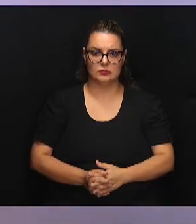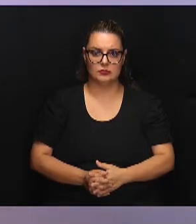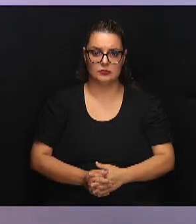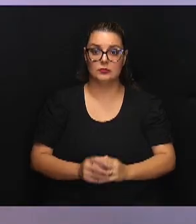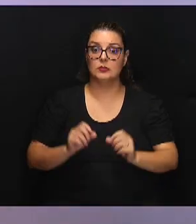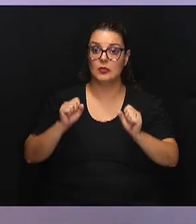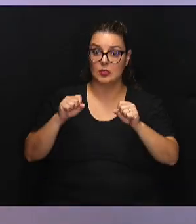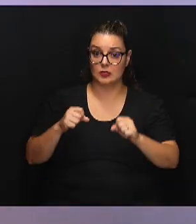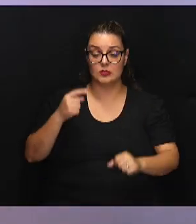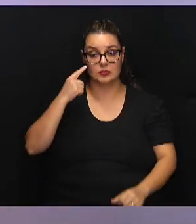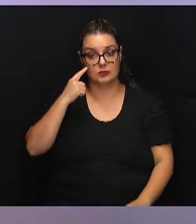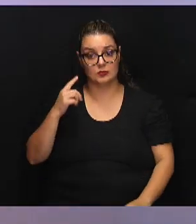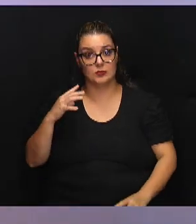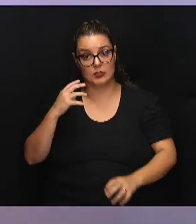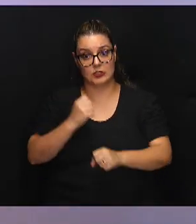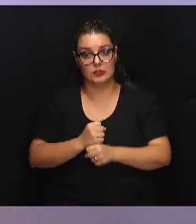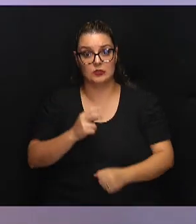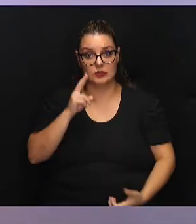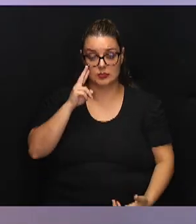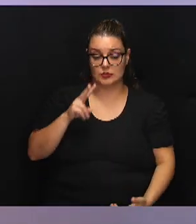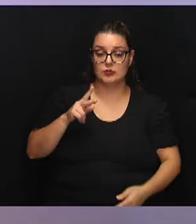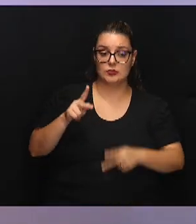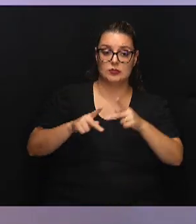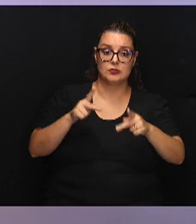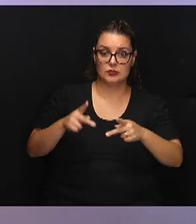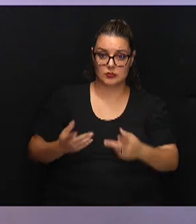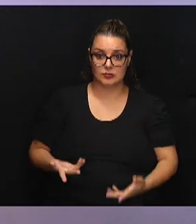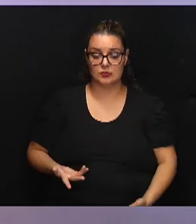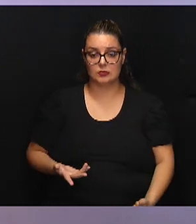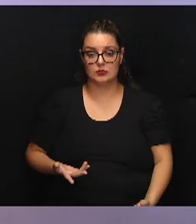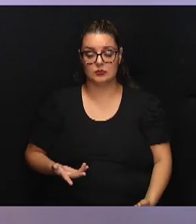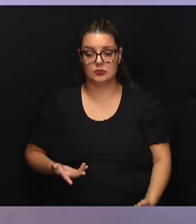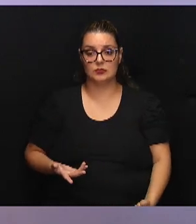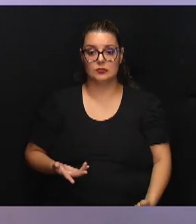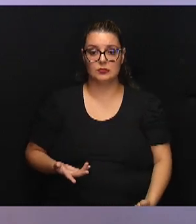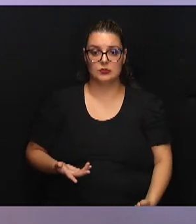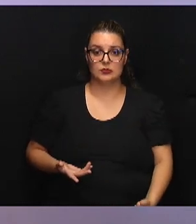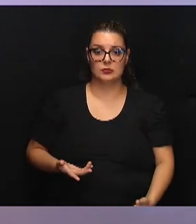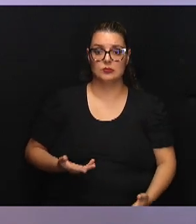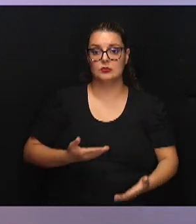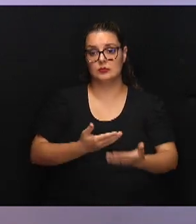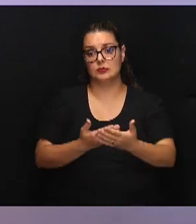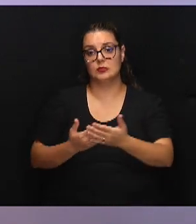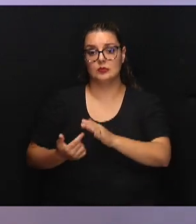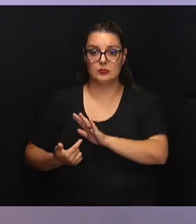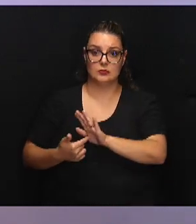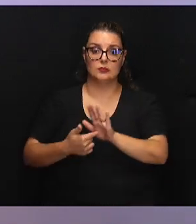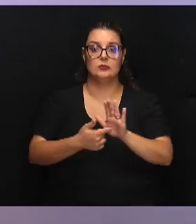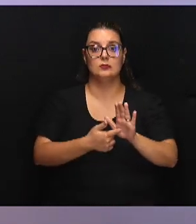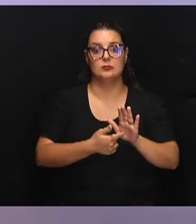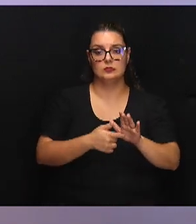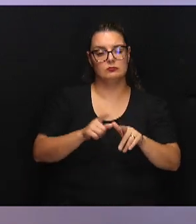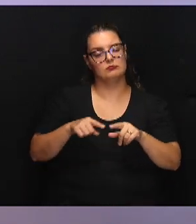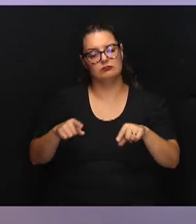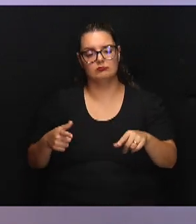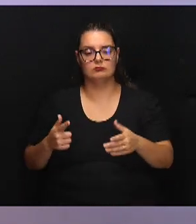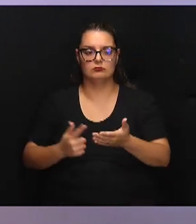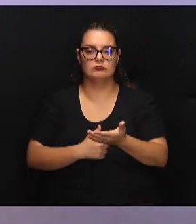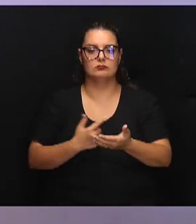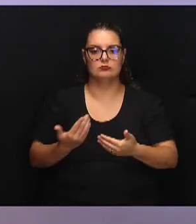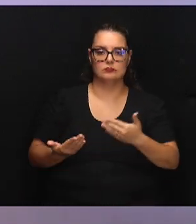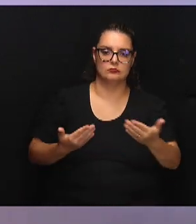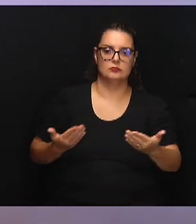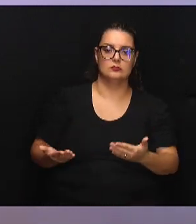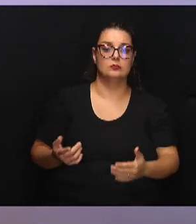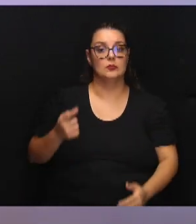Sim, em geral, a gente vê na população que o que os estudos mostram, isso varia um pouco de literatura para literatura, mas